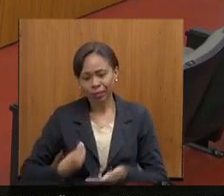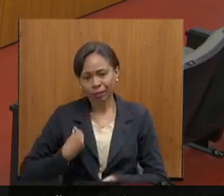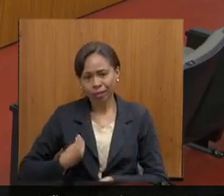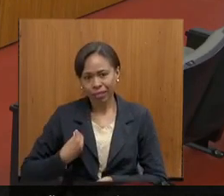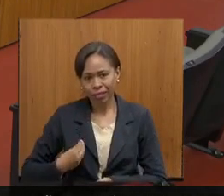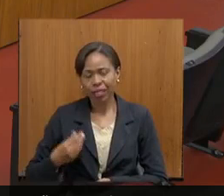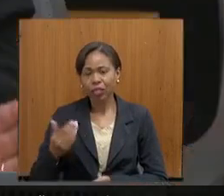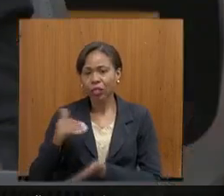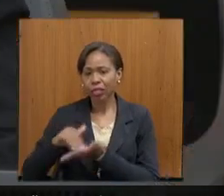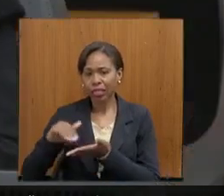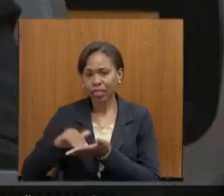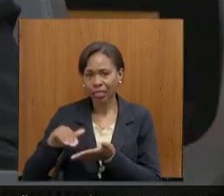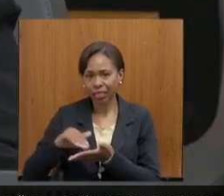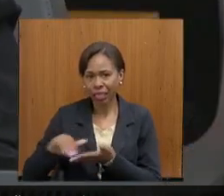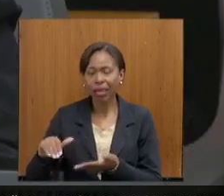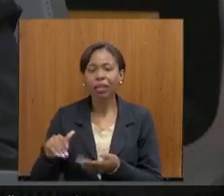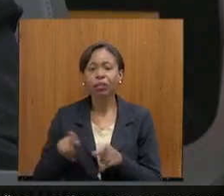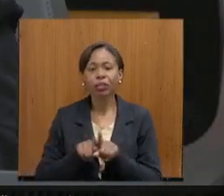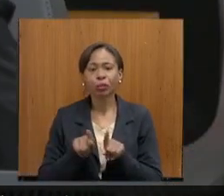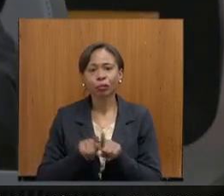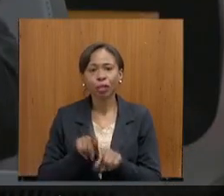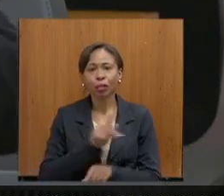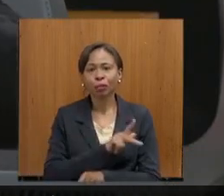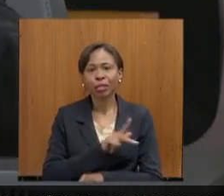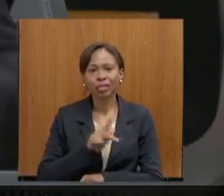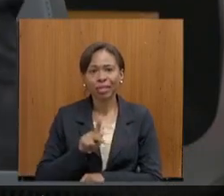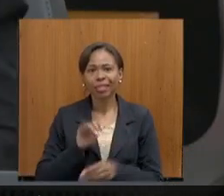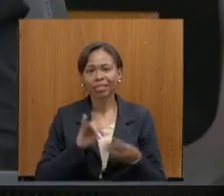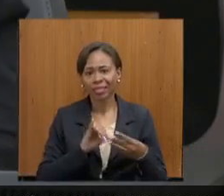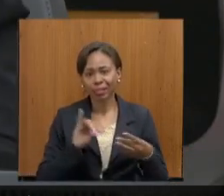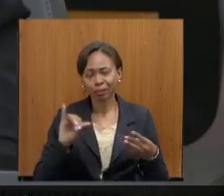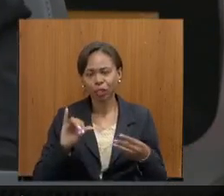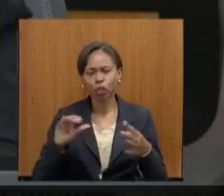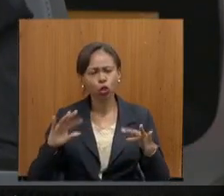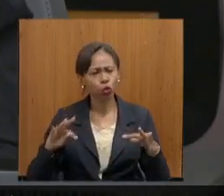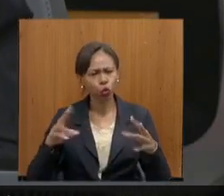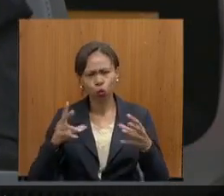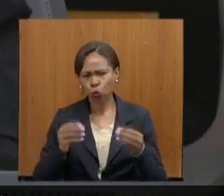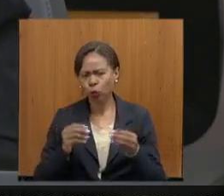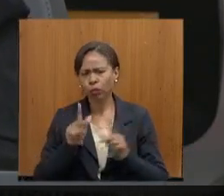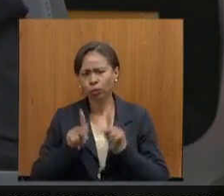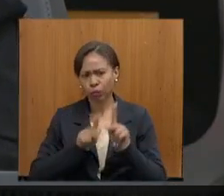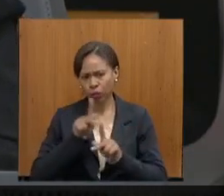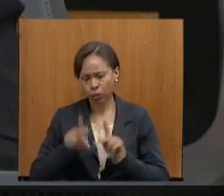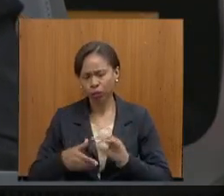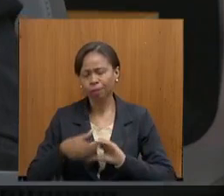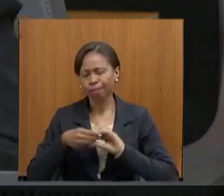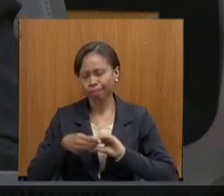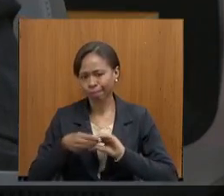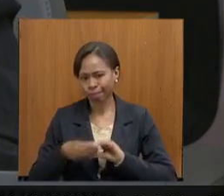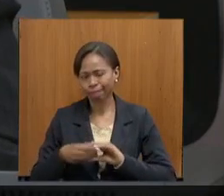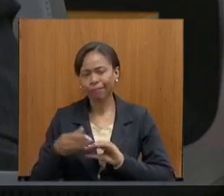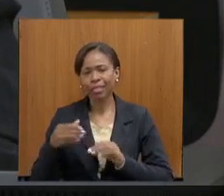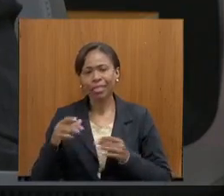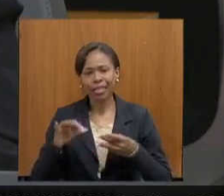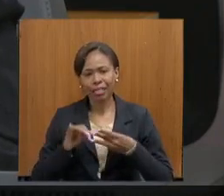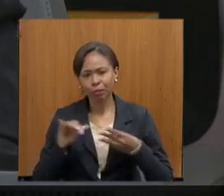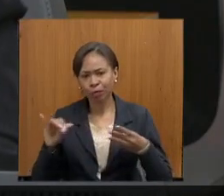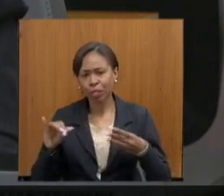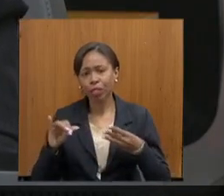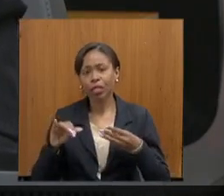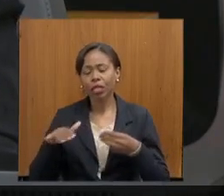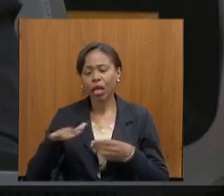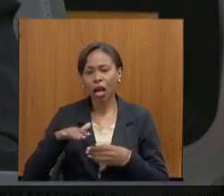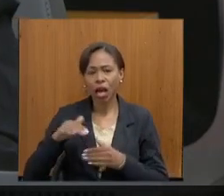secretário Fernando paz alho nosso Presidente passa nele cumprimentando todos também da Cemig do desenvolvimento